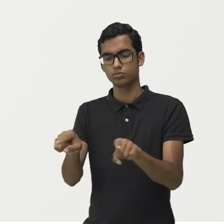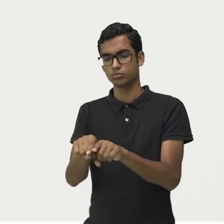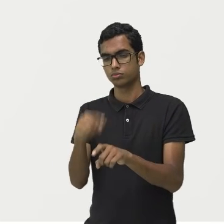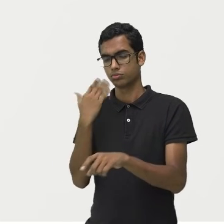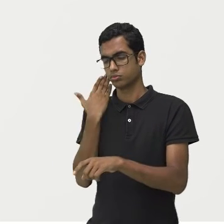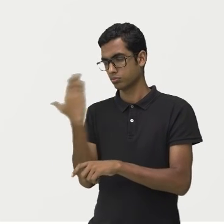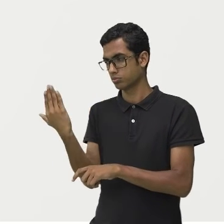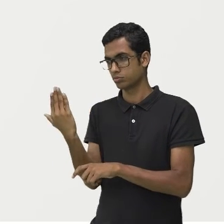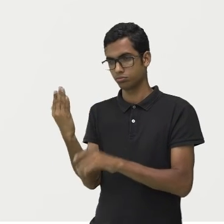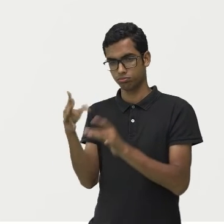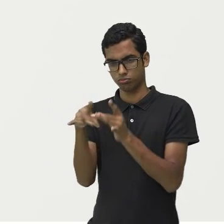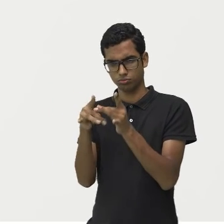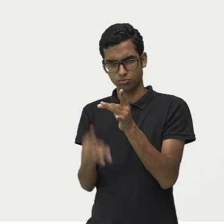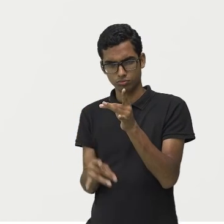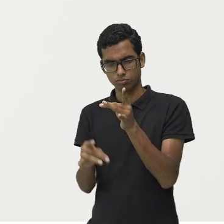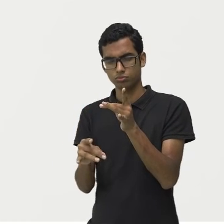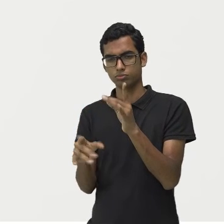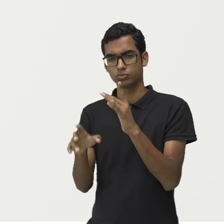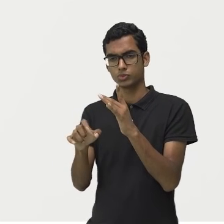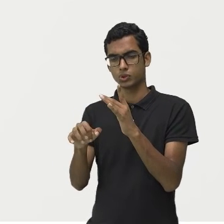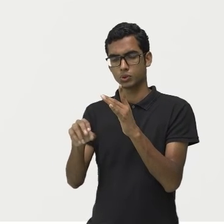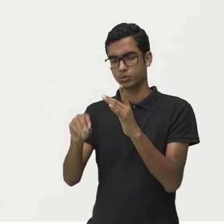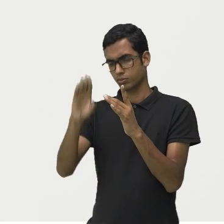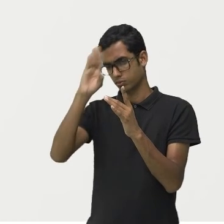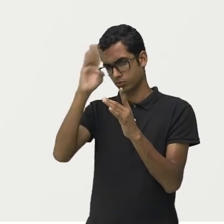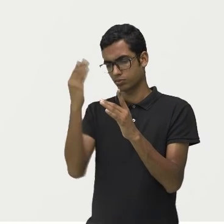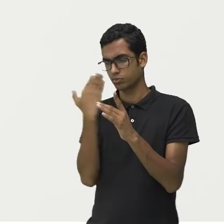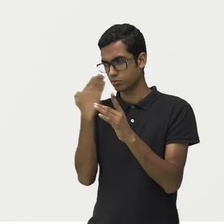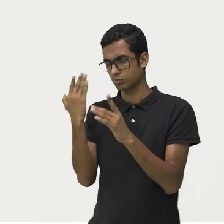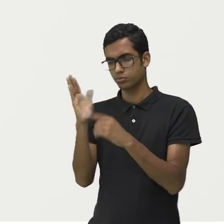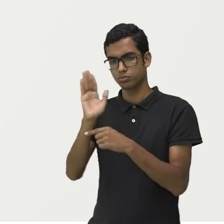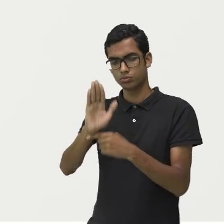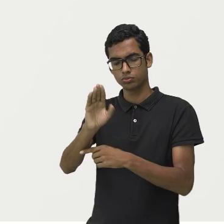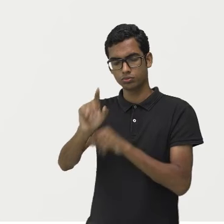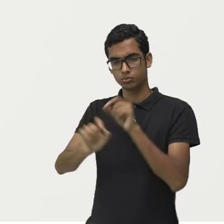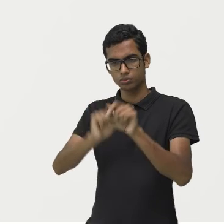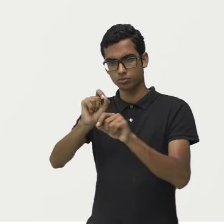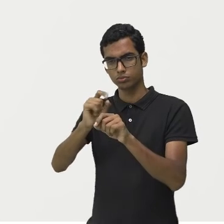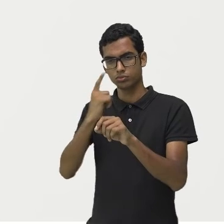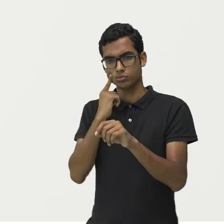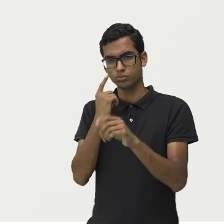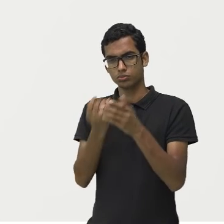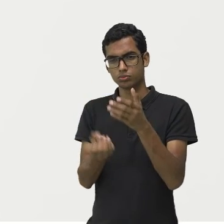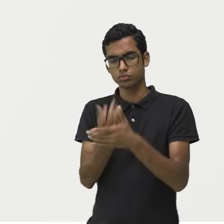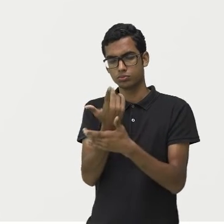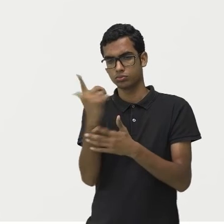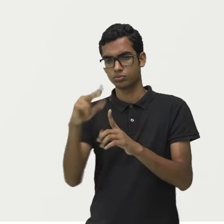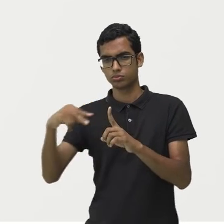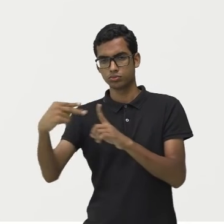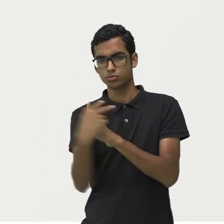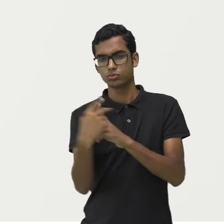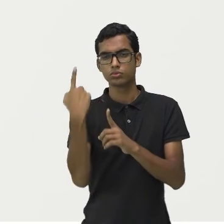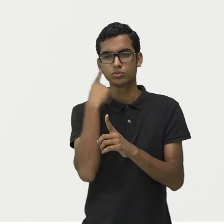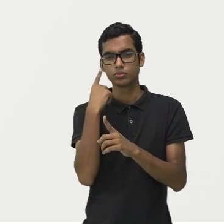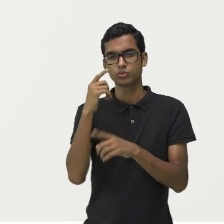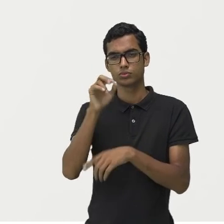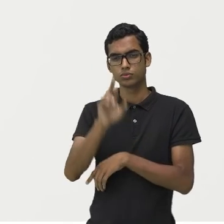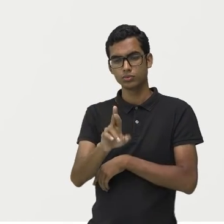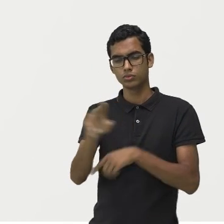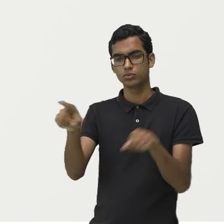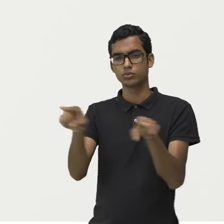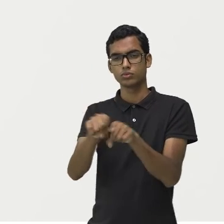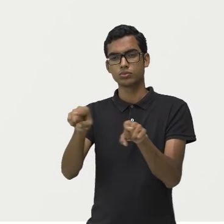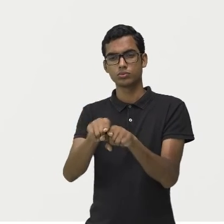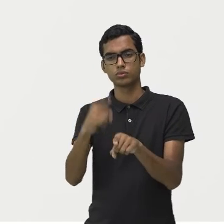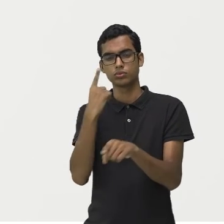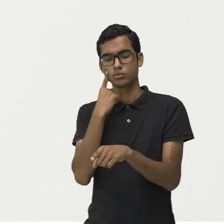né? Simetricamente ao eixo principal. Ele reflete formando um outro ângulo, que é o ângulo R, e aí